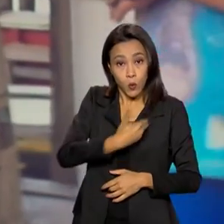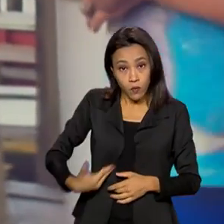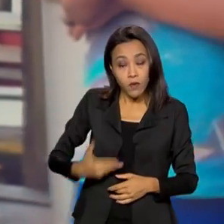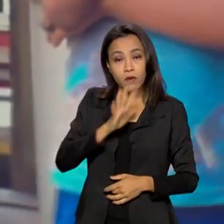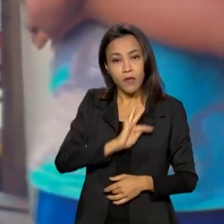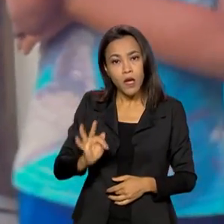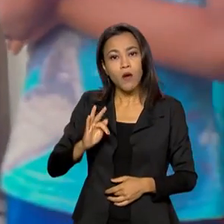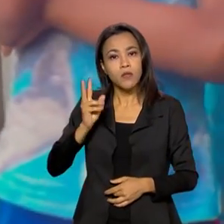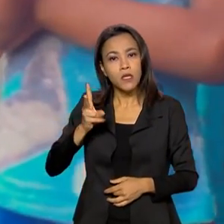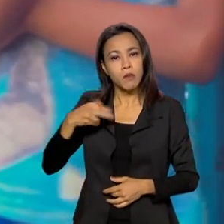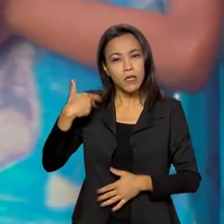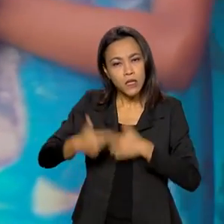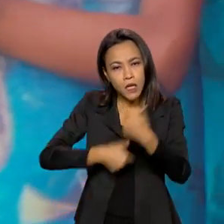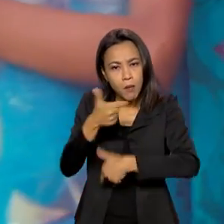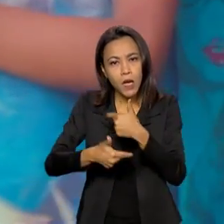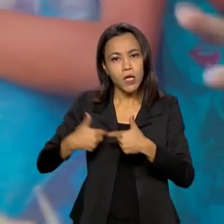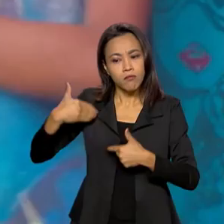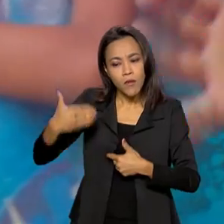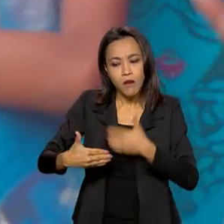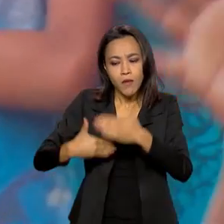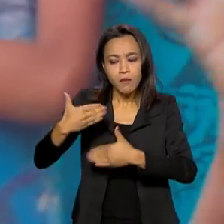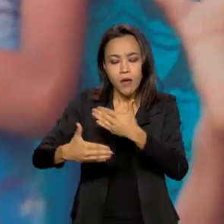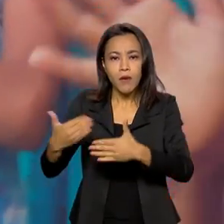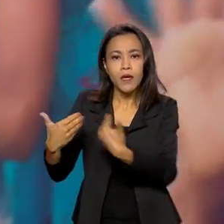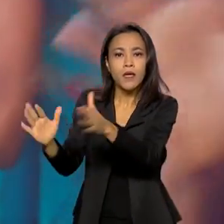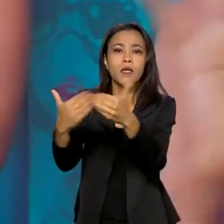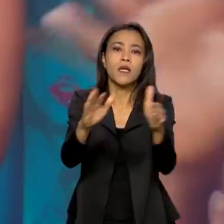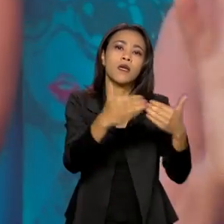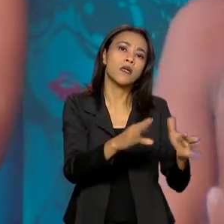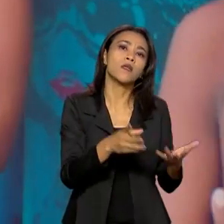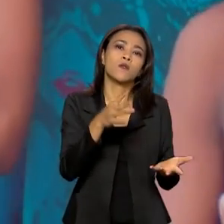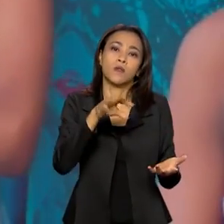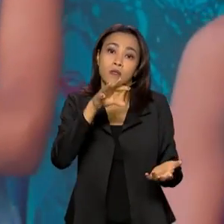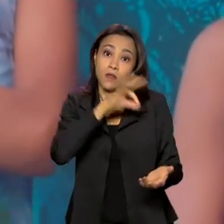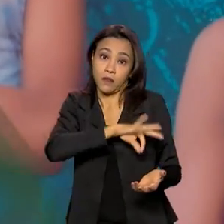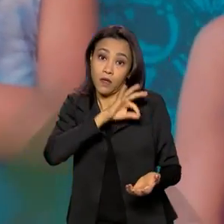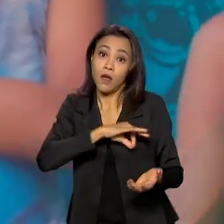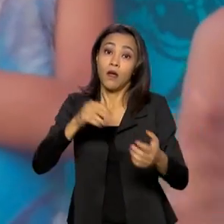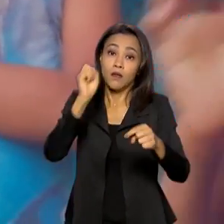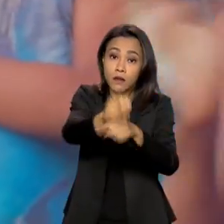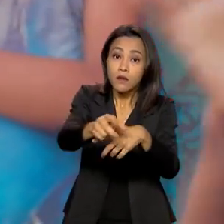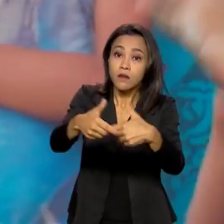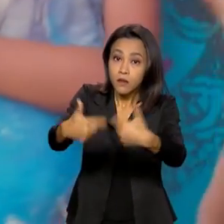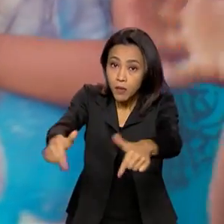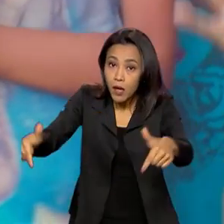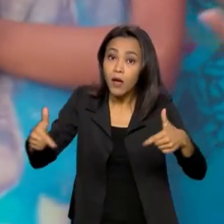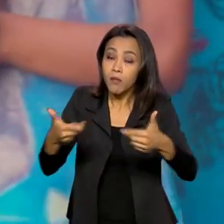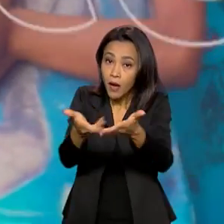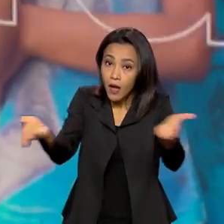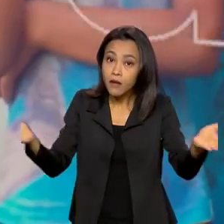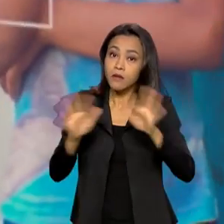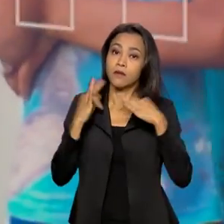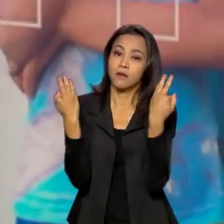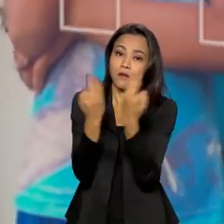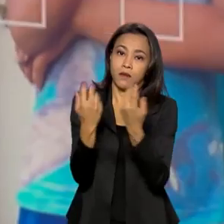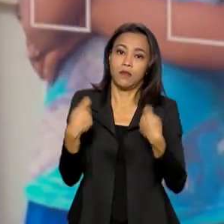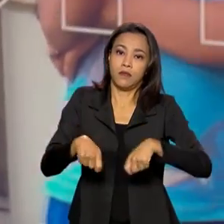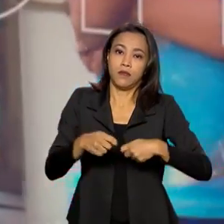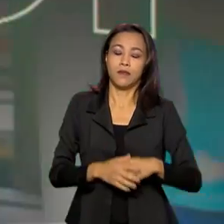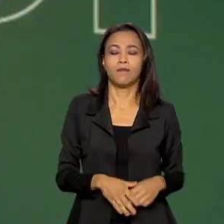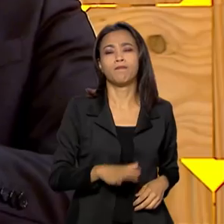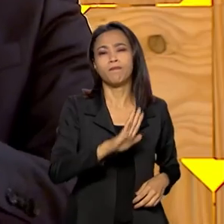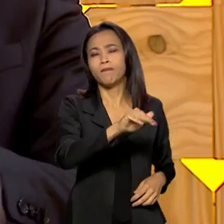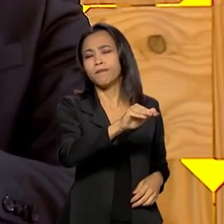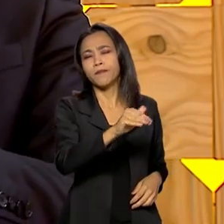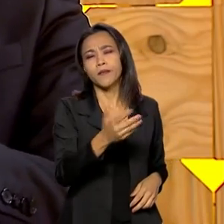maneira sistêmica na geração de emprego e renda como também de proteção social principalmente para essas famílias que mais precisam e